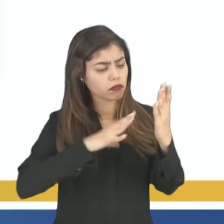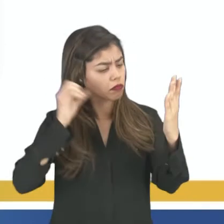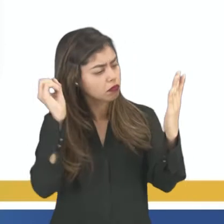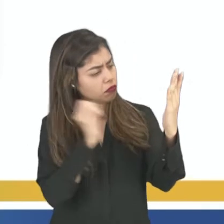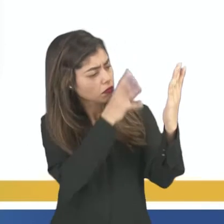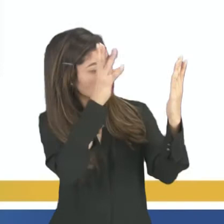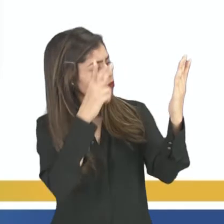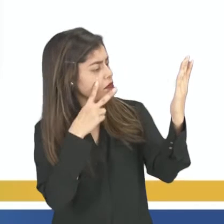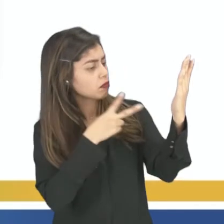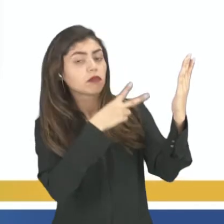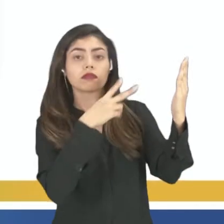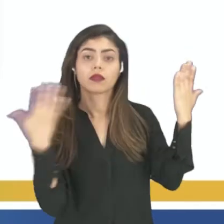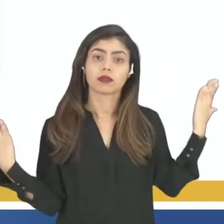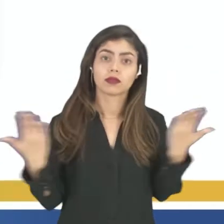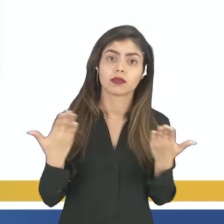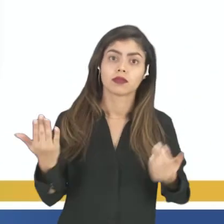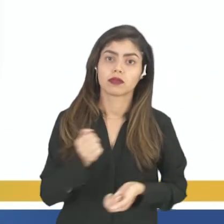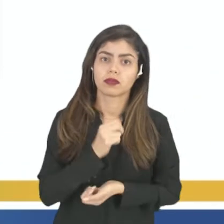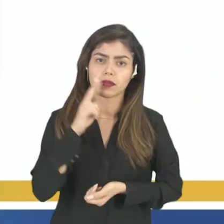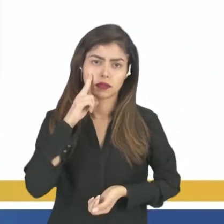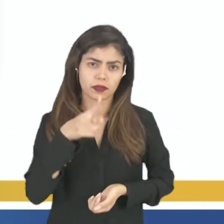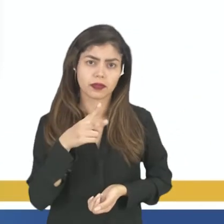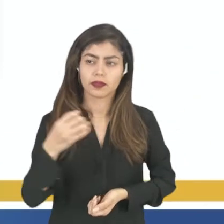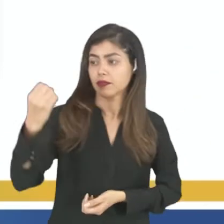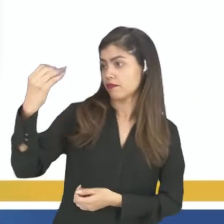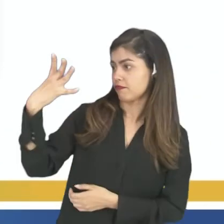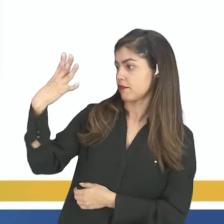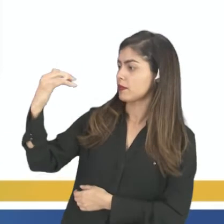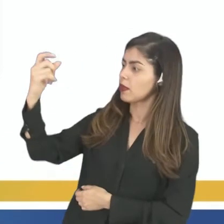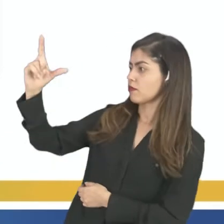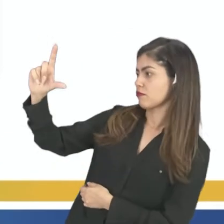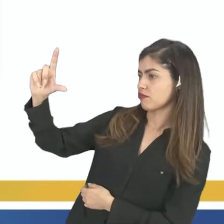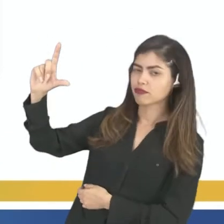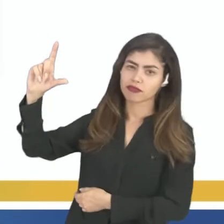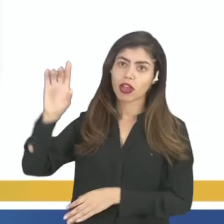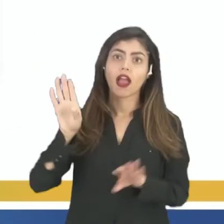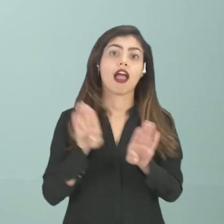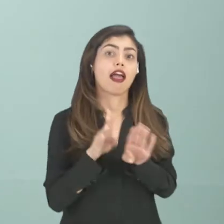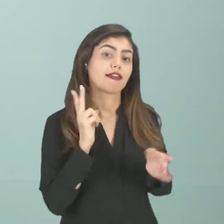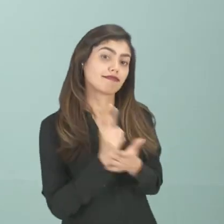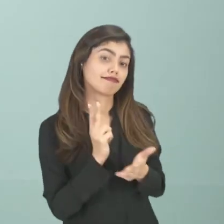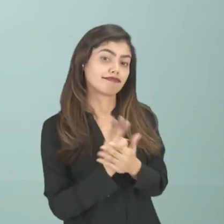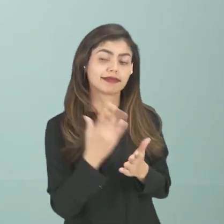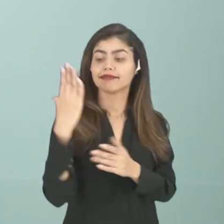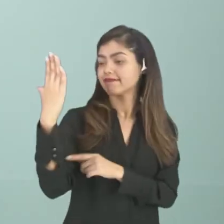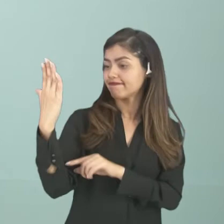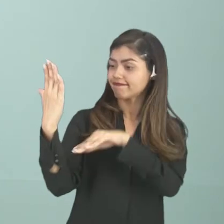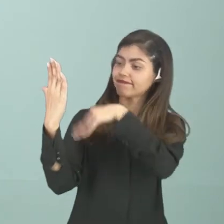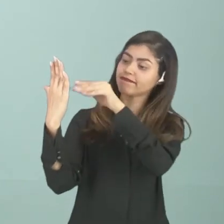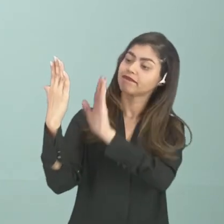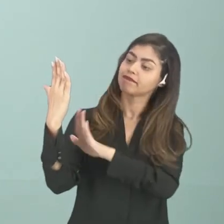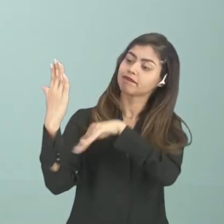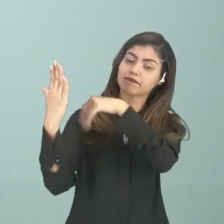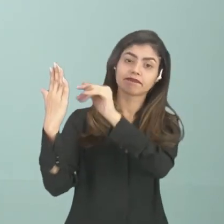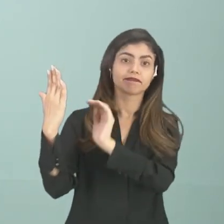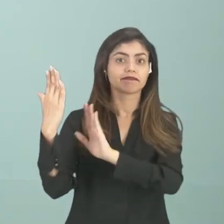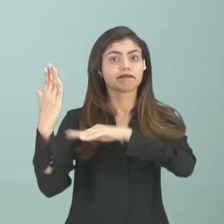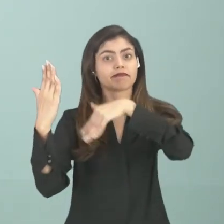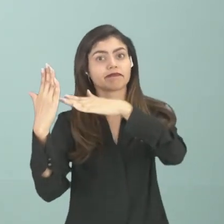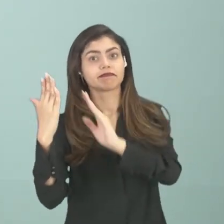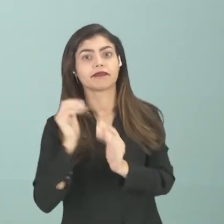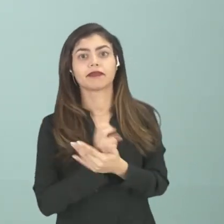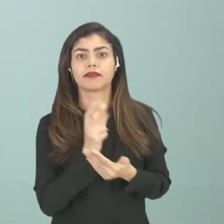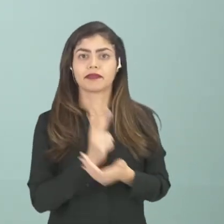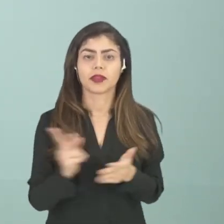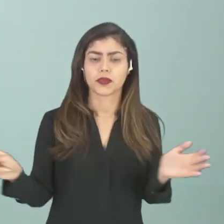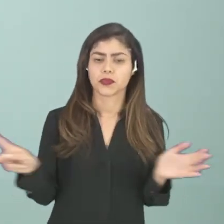Então, hoje nós gostamos muito de tirar selfie, né? E ele gosta de se pintar. se pintar pintando. Olha que